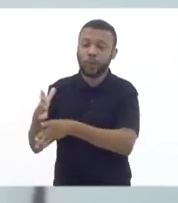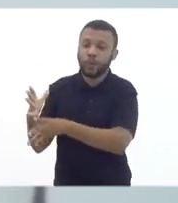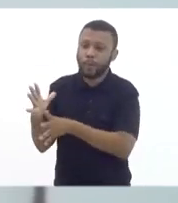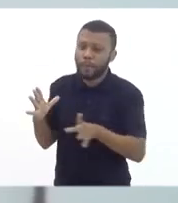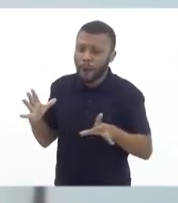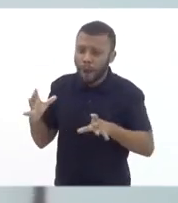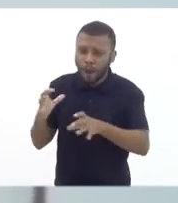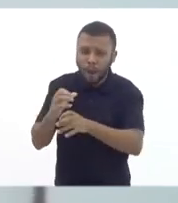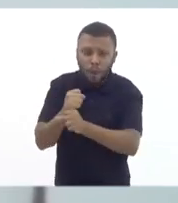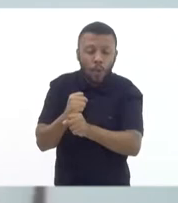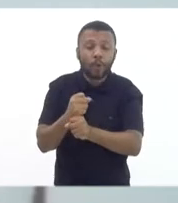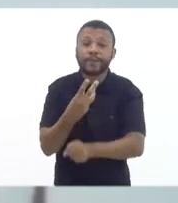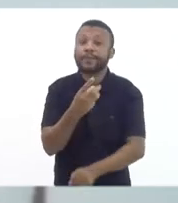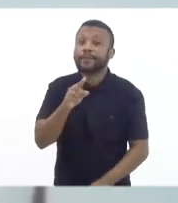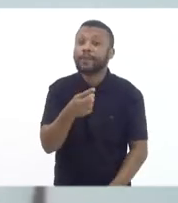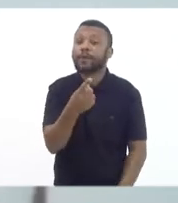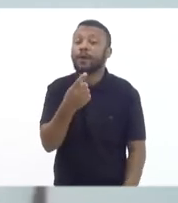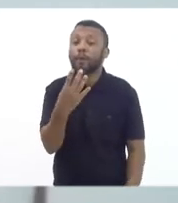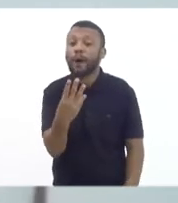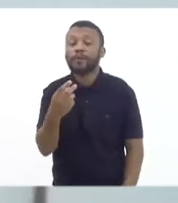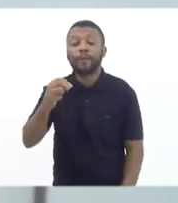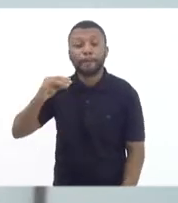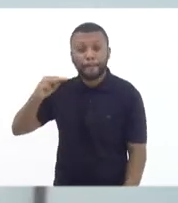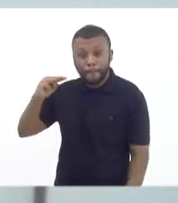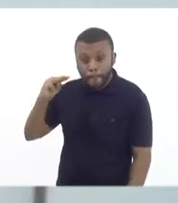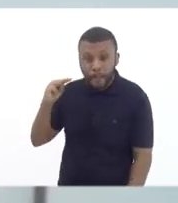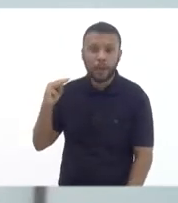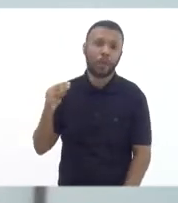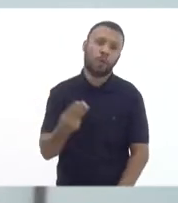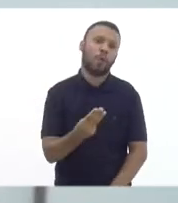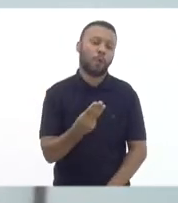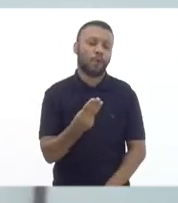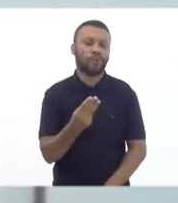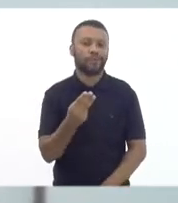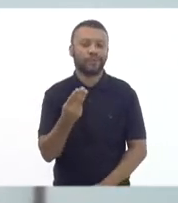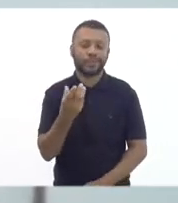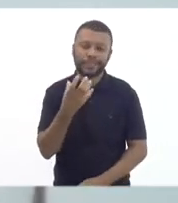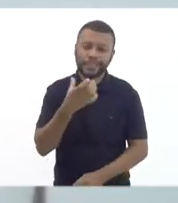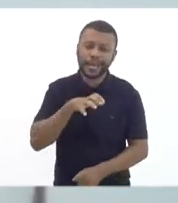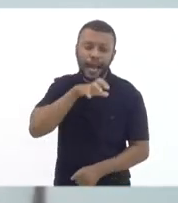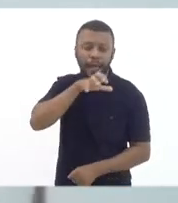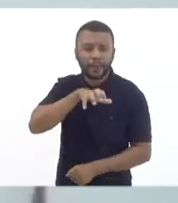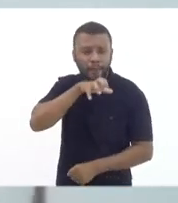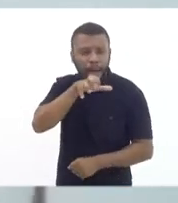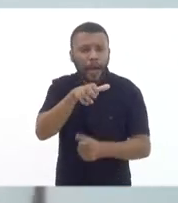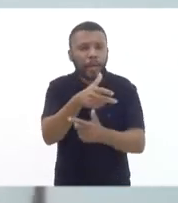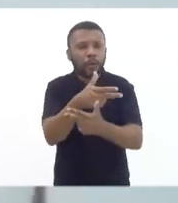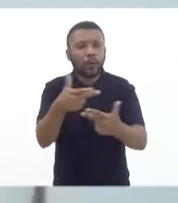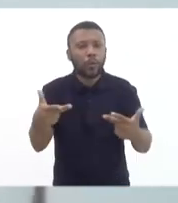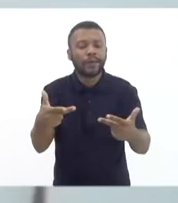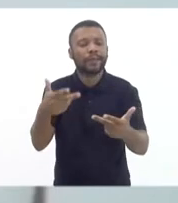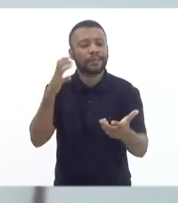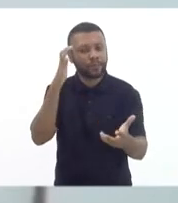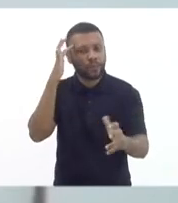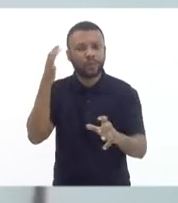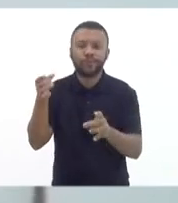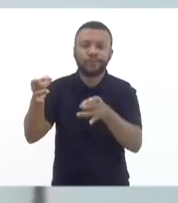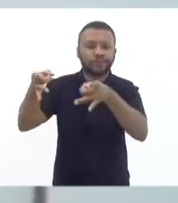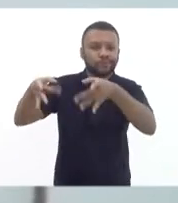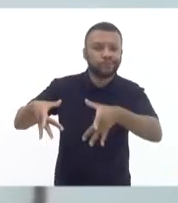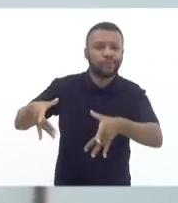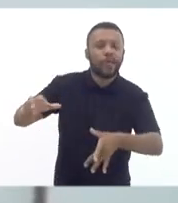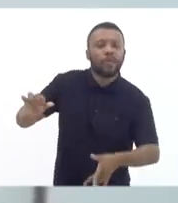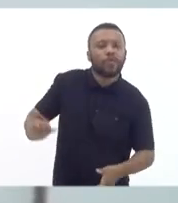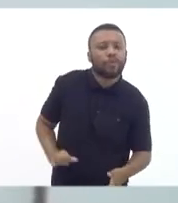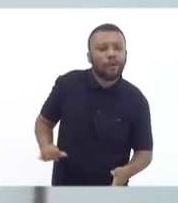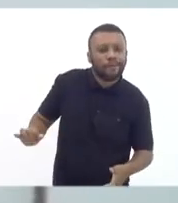quase 3,4 milhões de pets em estado de abandono,